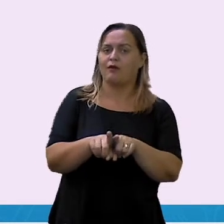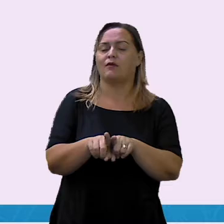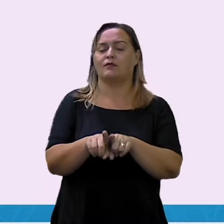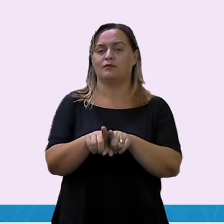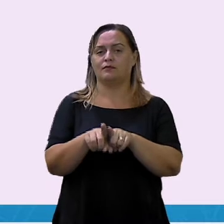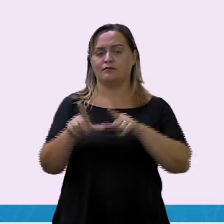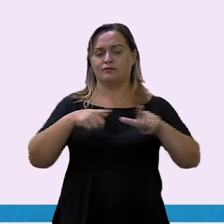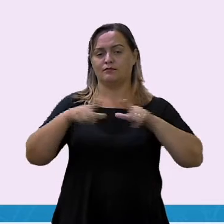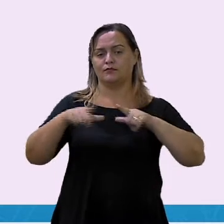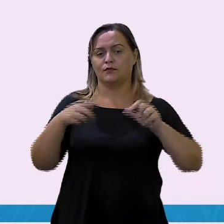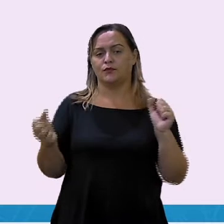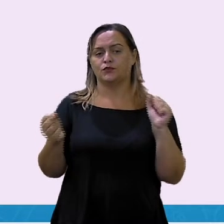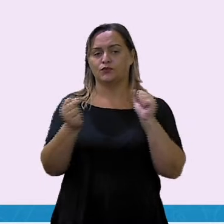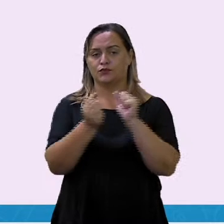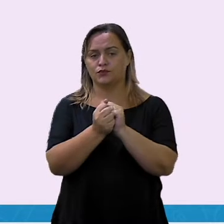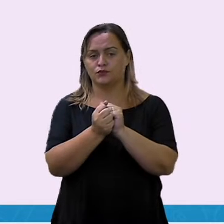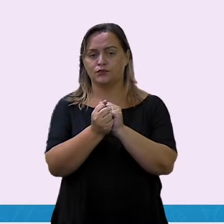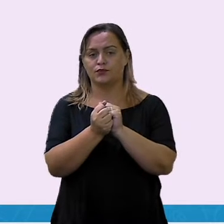importante arquiteto